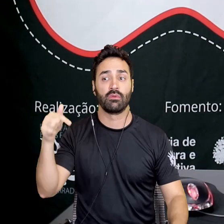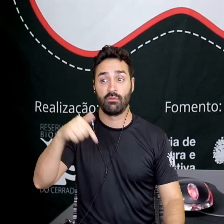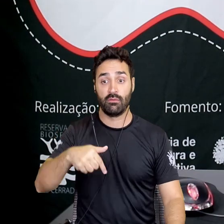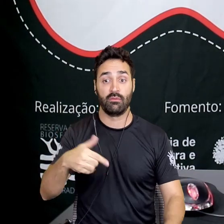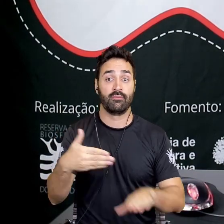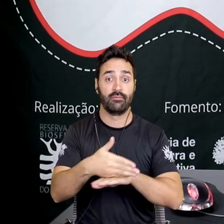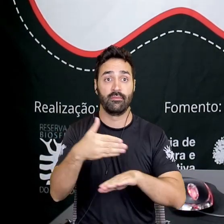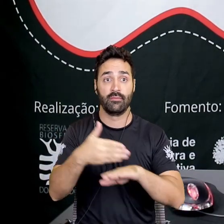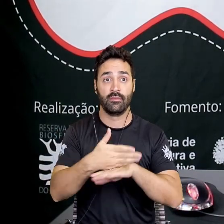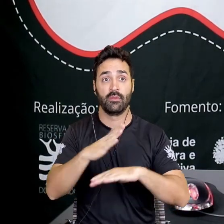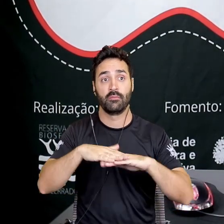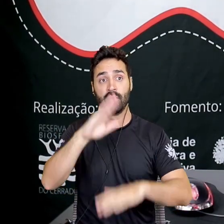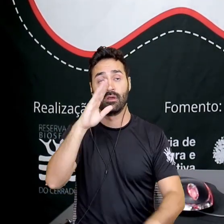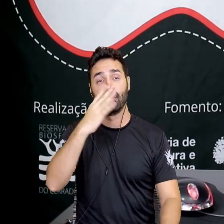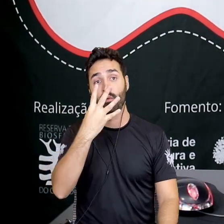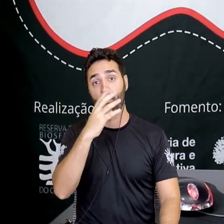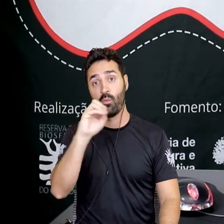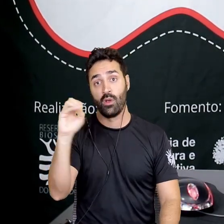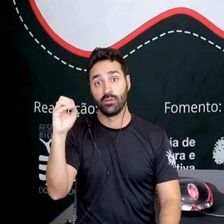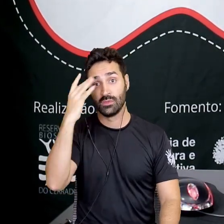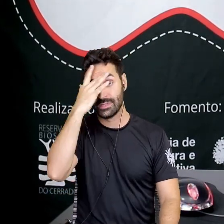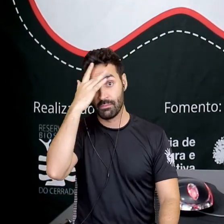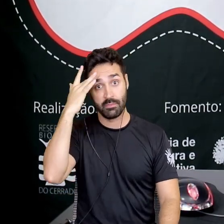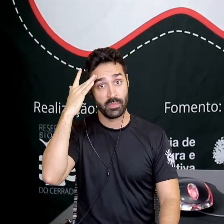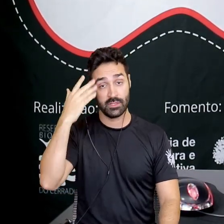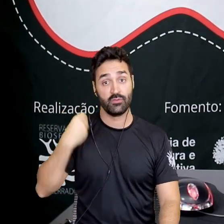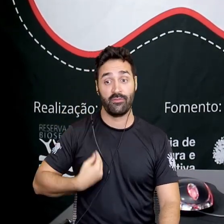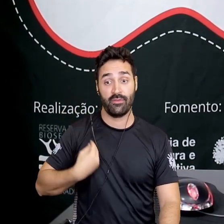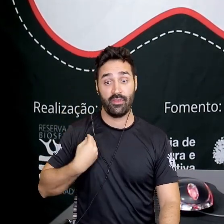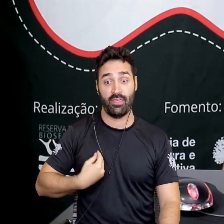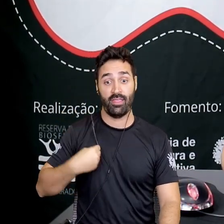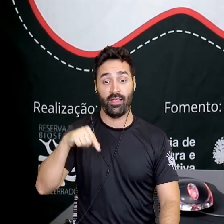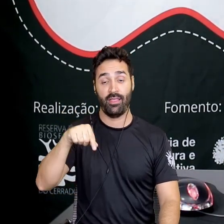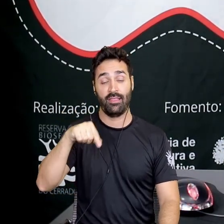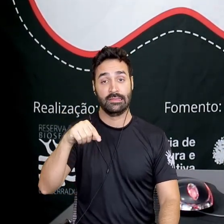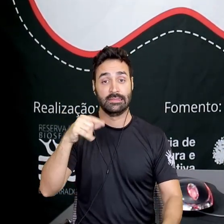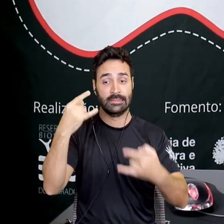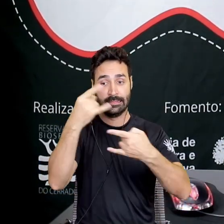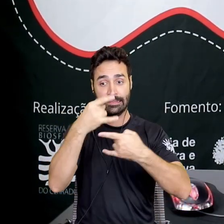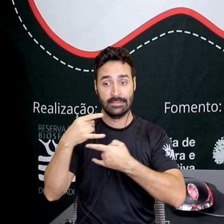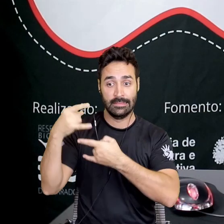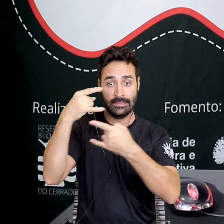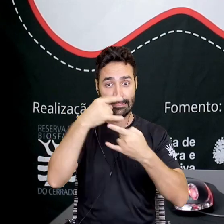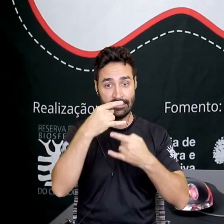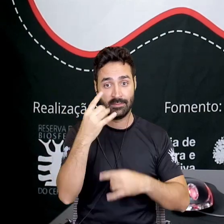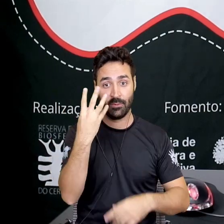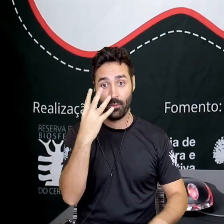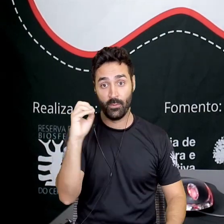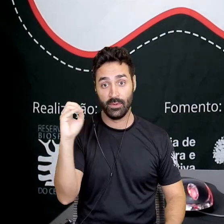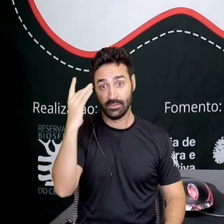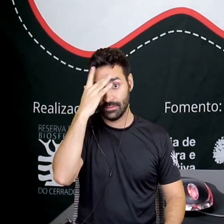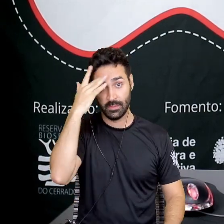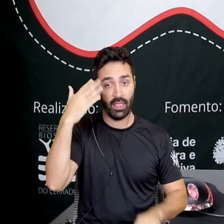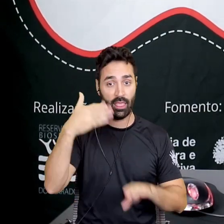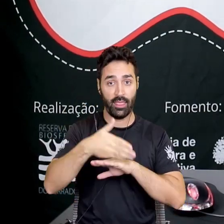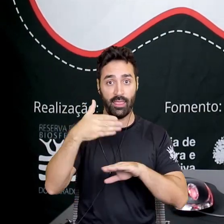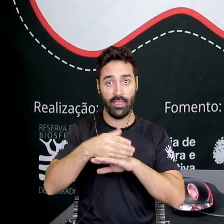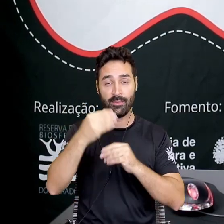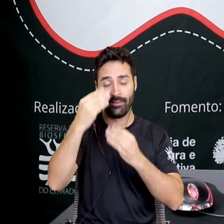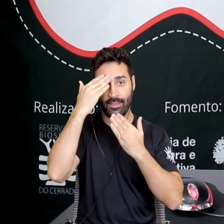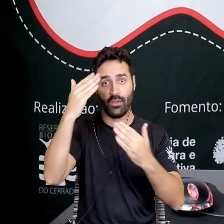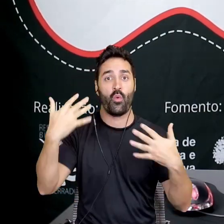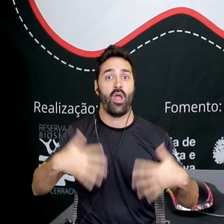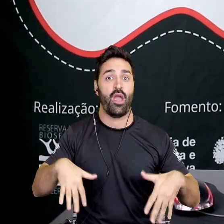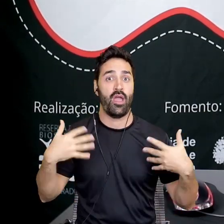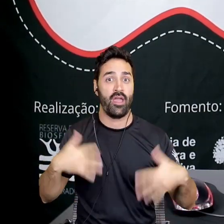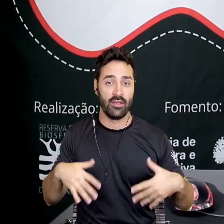mais de 400 pessoas aqui online. Então, eu queria muito agradecer a participação de vocês. A gente está aqui